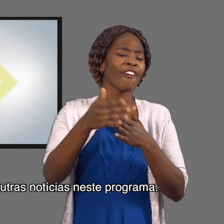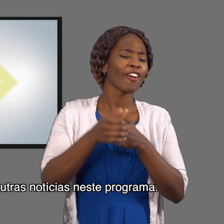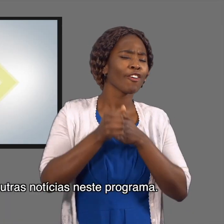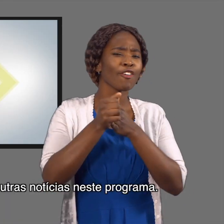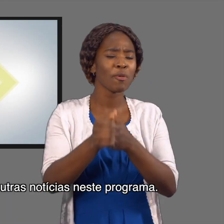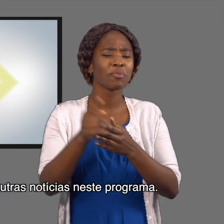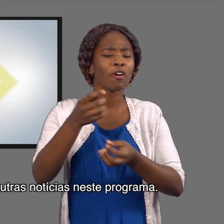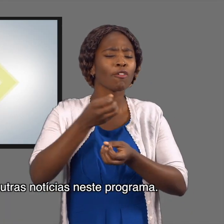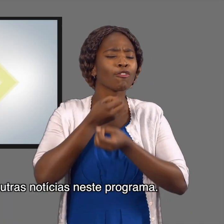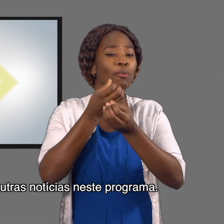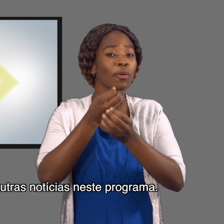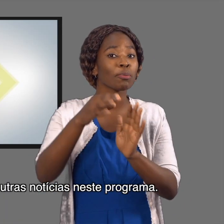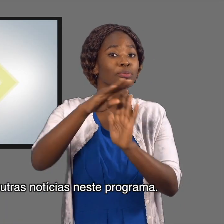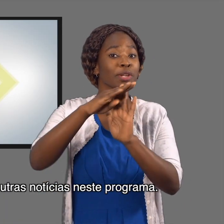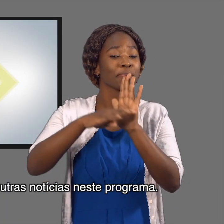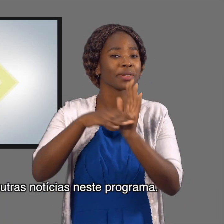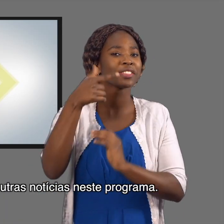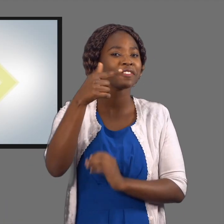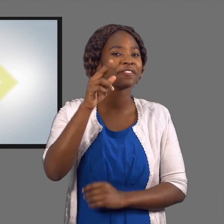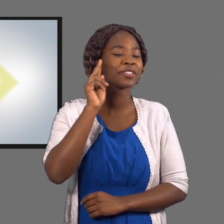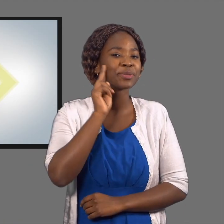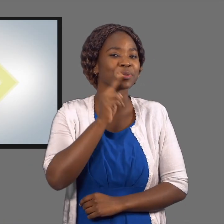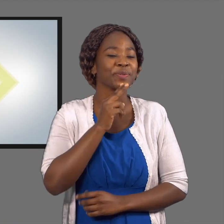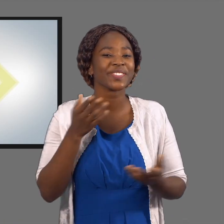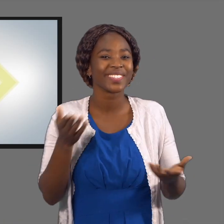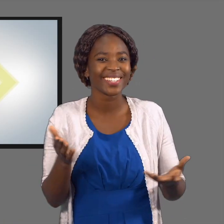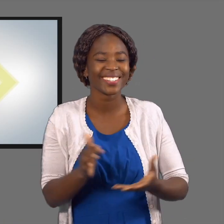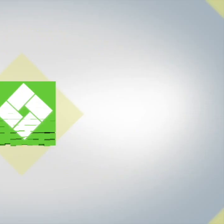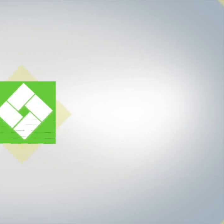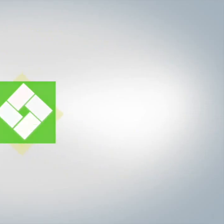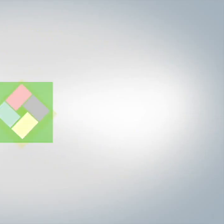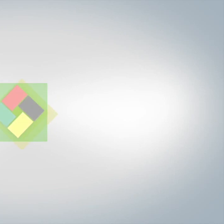Acompanhe estas e outras notícias neste programa.